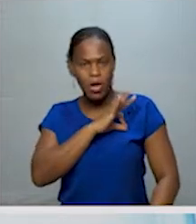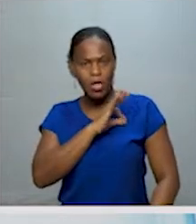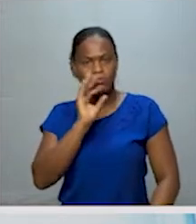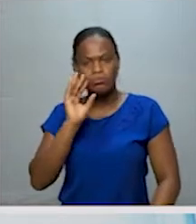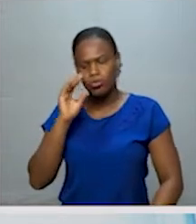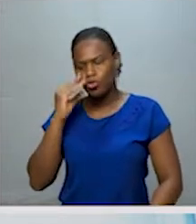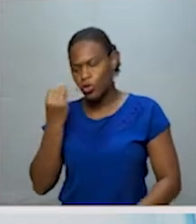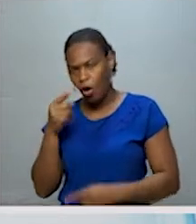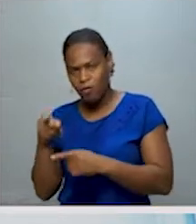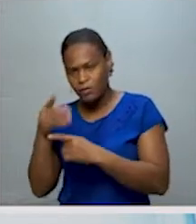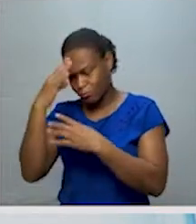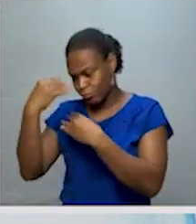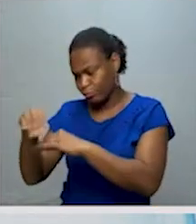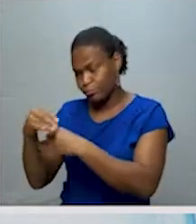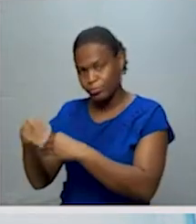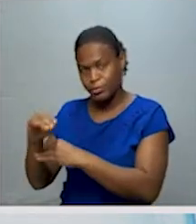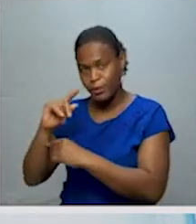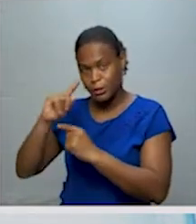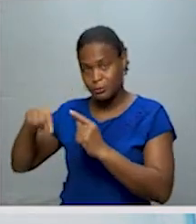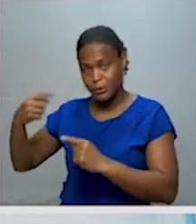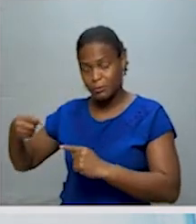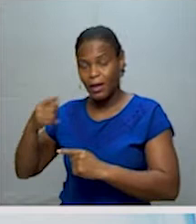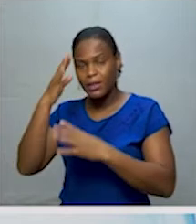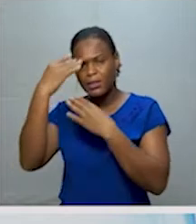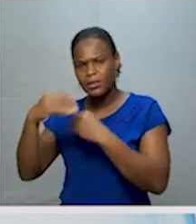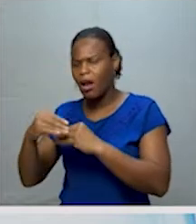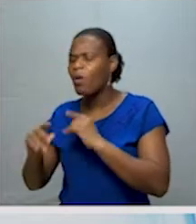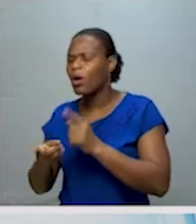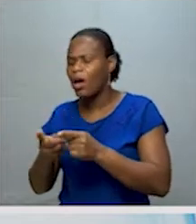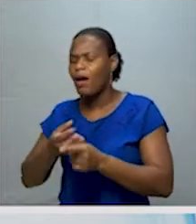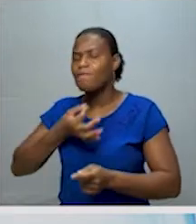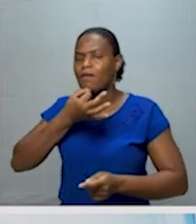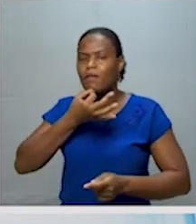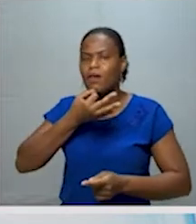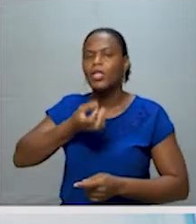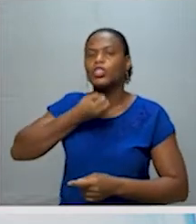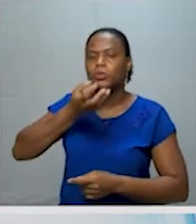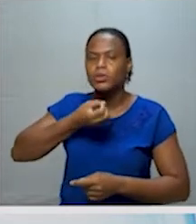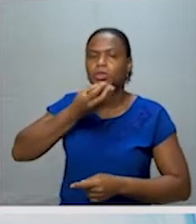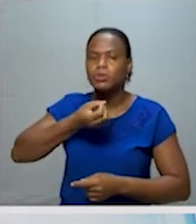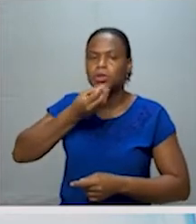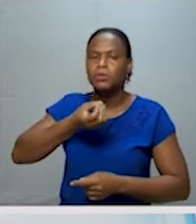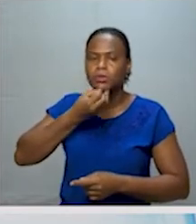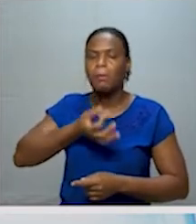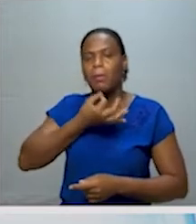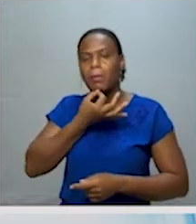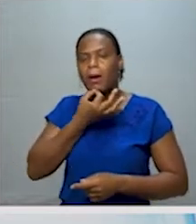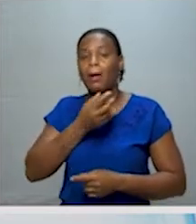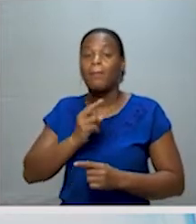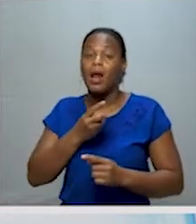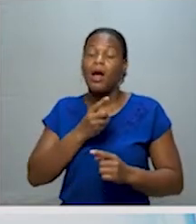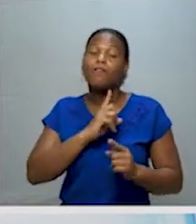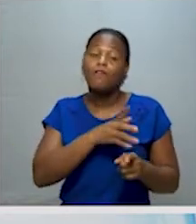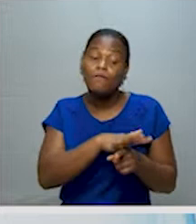os jovens o quê? Especialmente ensinavam o quê? A argumentar, para convencer o outro, porque